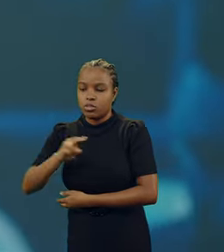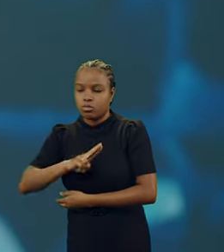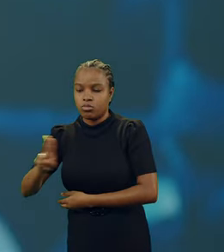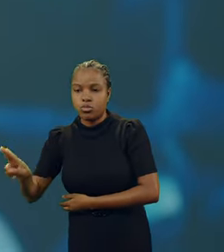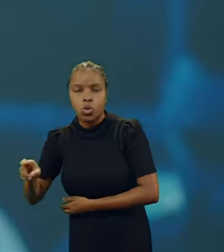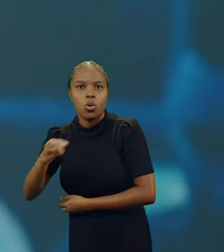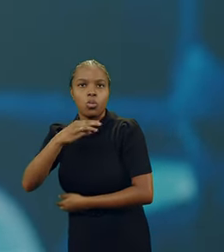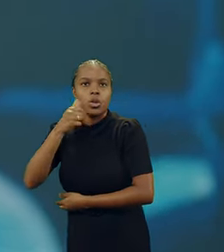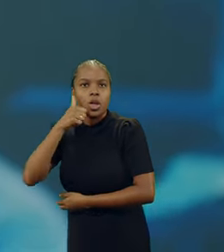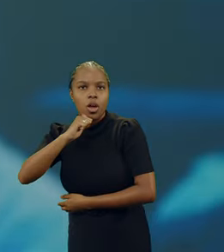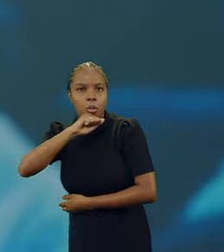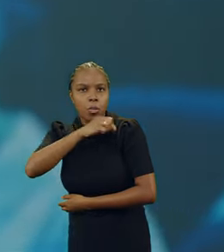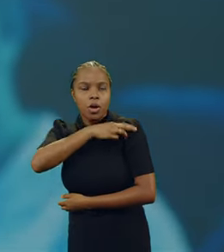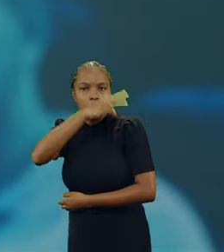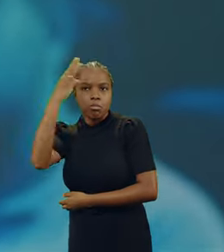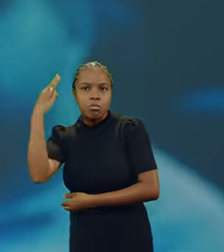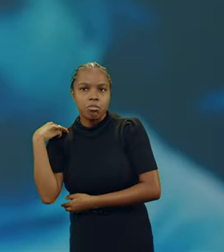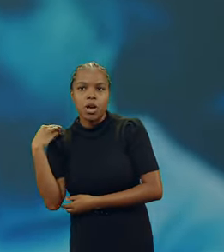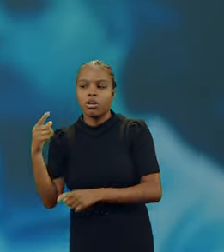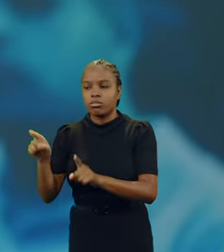Judas?